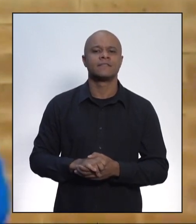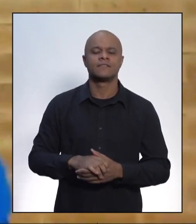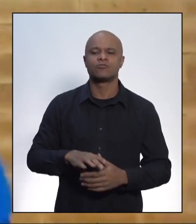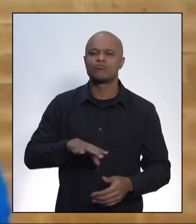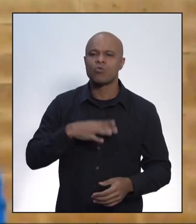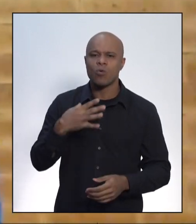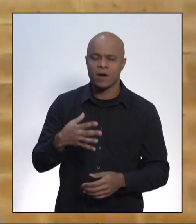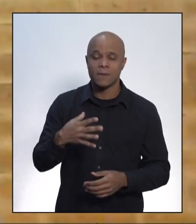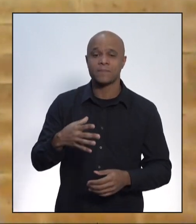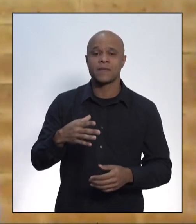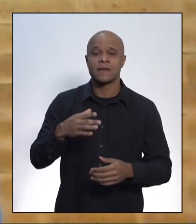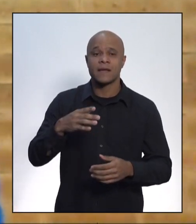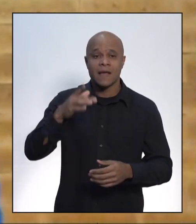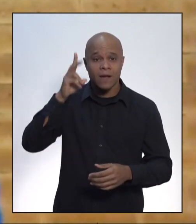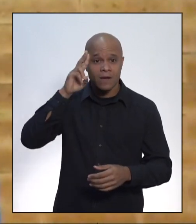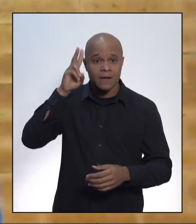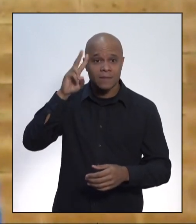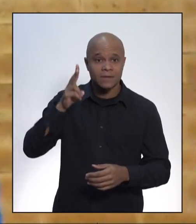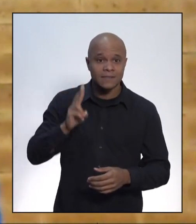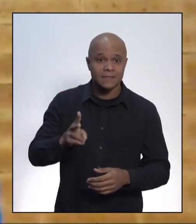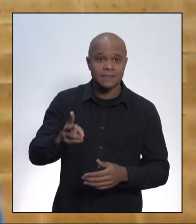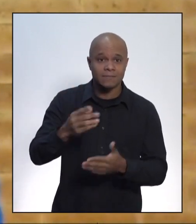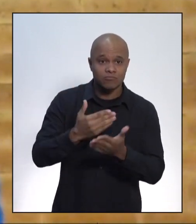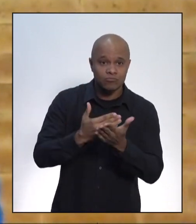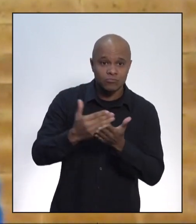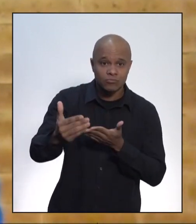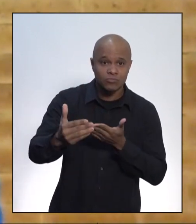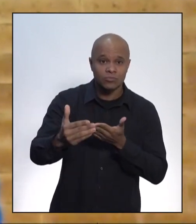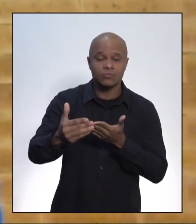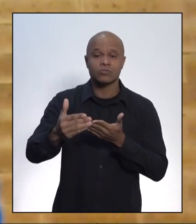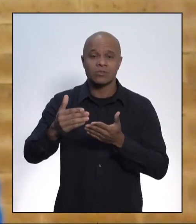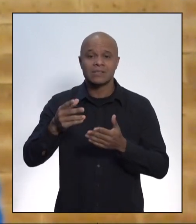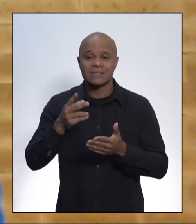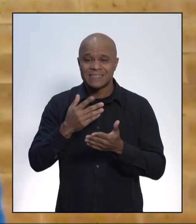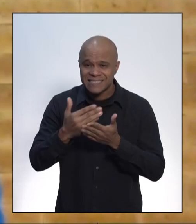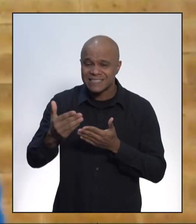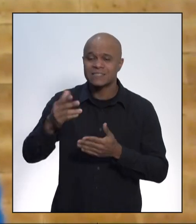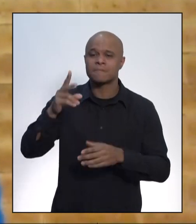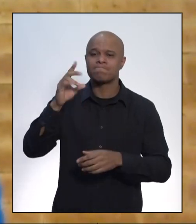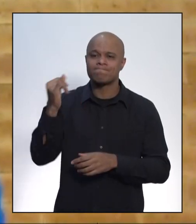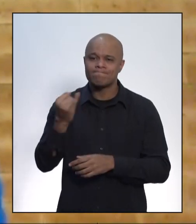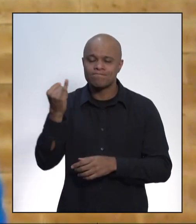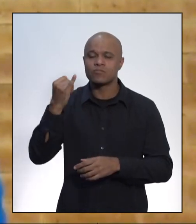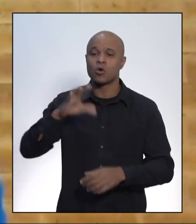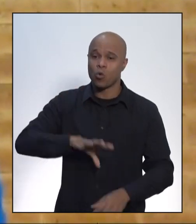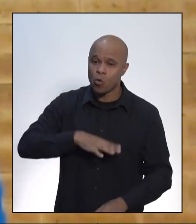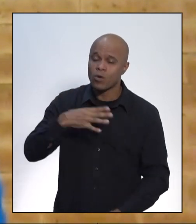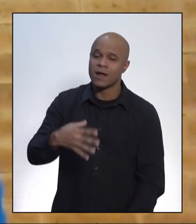desde cedo eu fazia isso, né? Então, eu acho que a coragem é muito importante, tá?